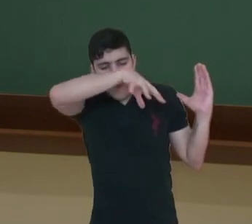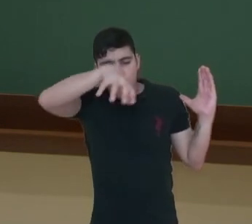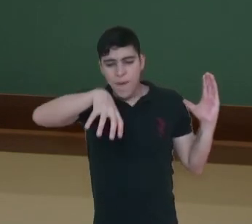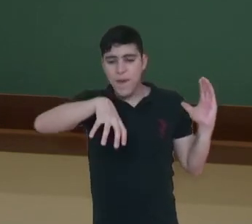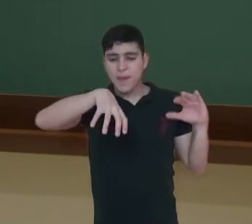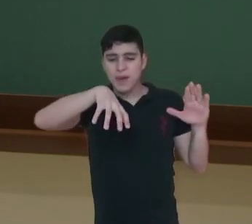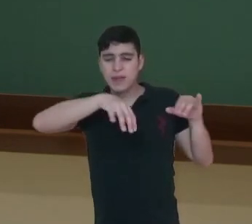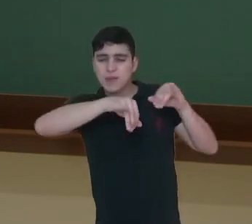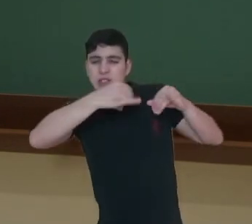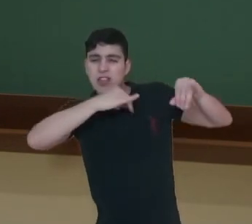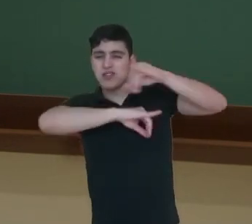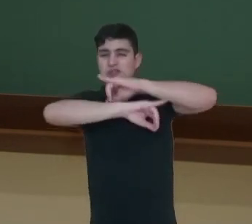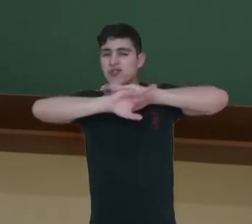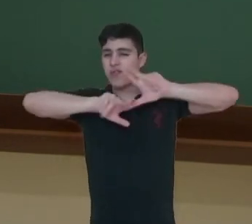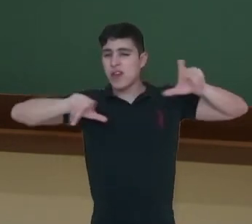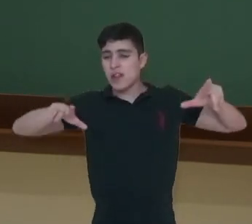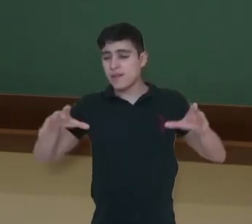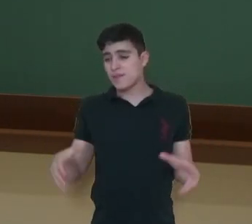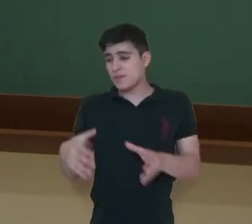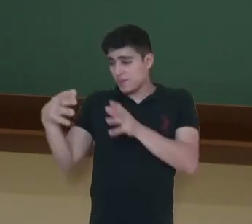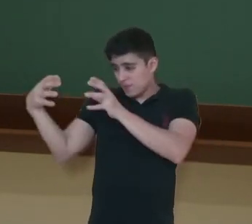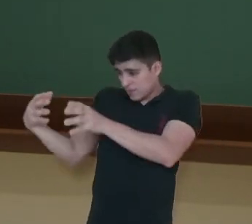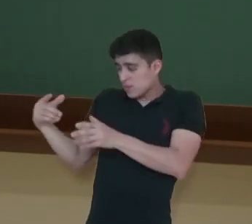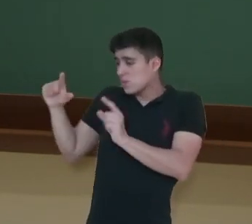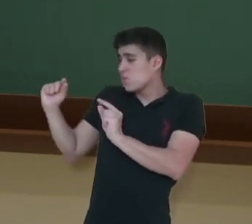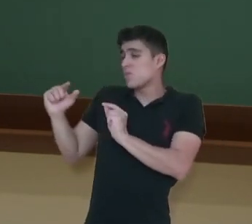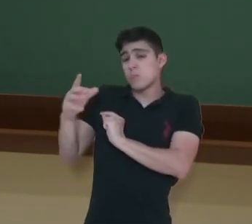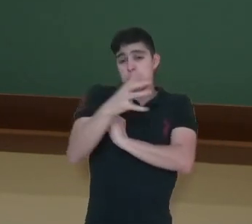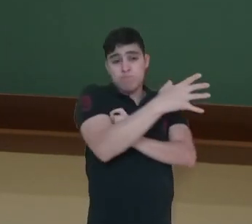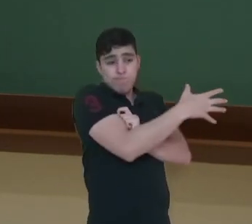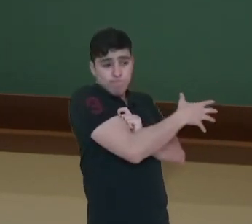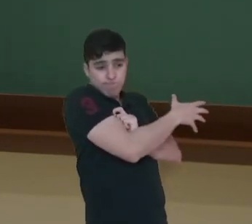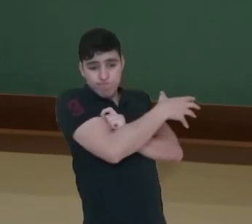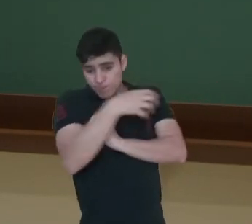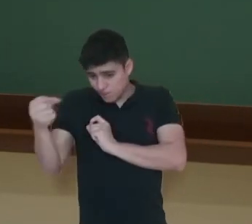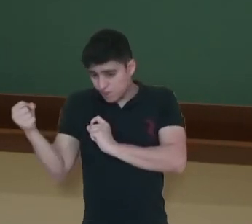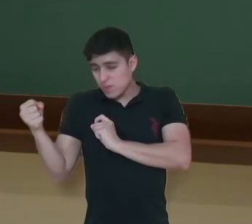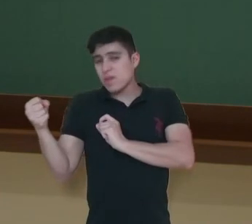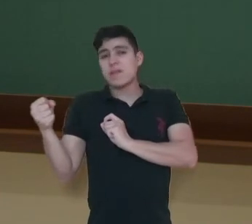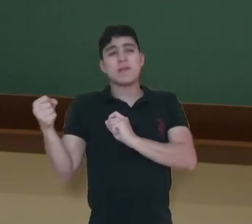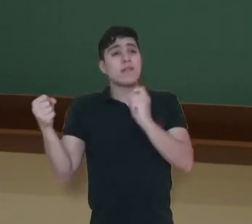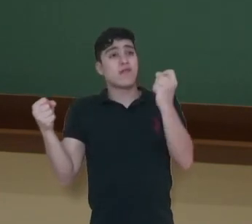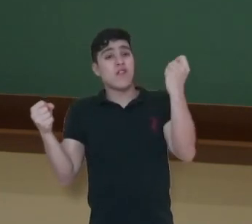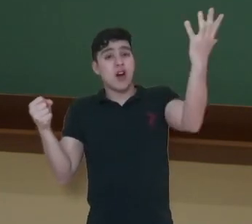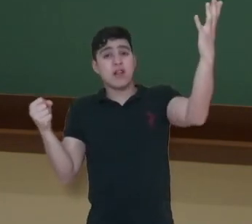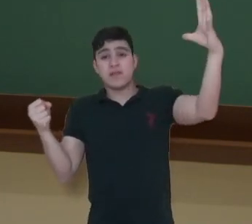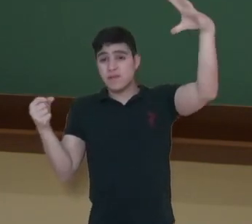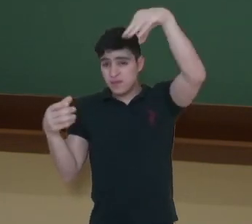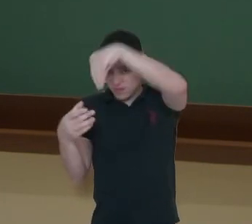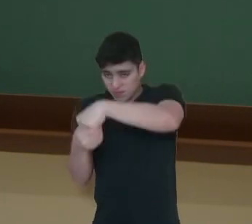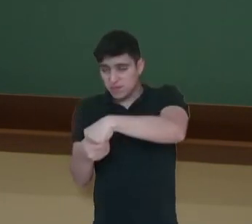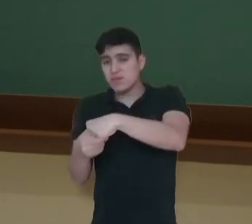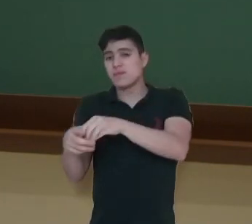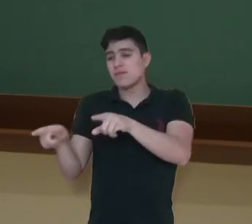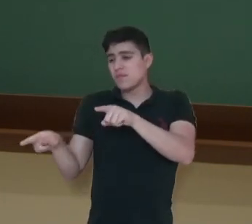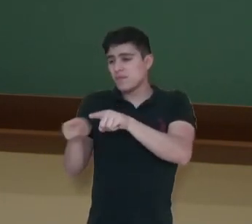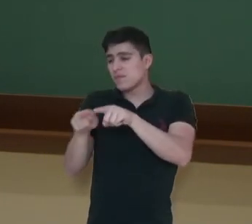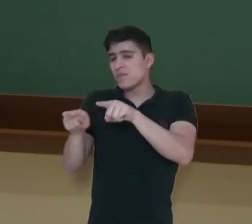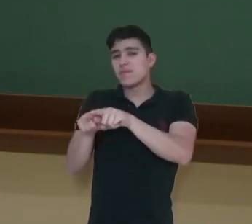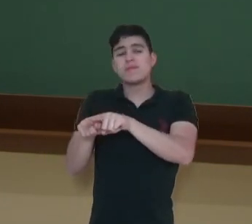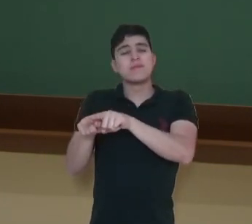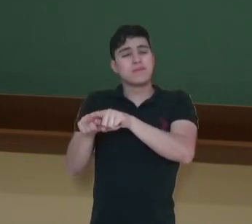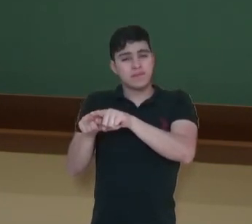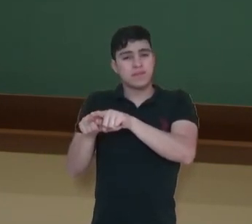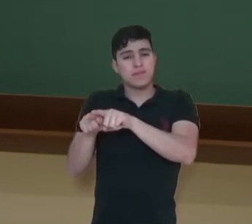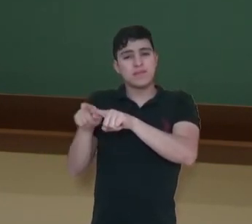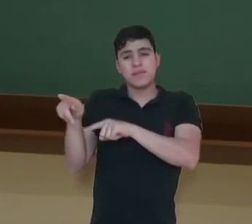pouco de tecnologia, e nós temos a terceira geração, que é a geração que já pegou tudo aquilo internacional, aquilo que o rap, o movimento hip hop já está conhecendo no mundo todo. E o